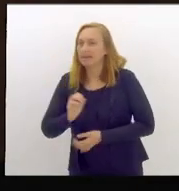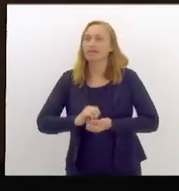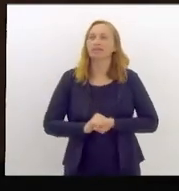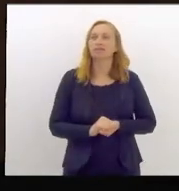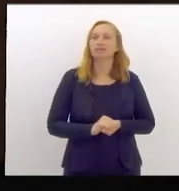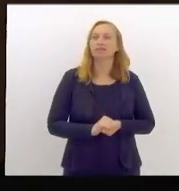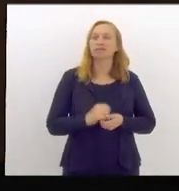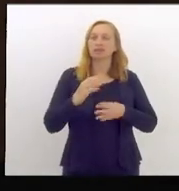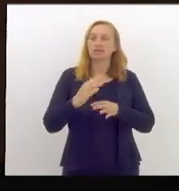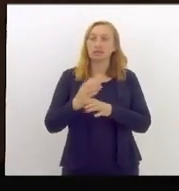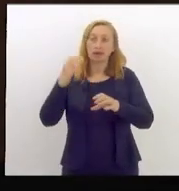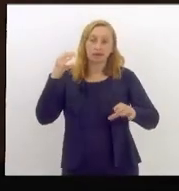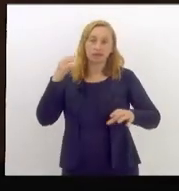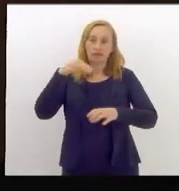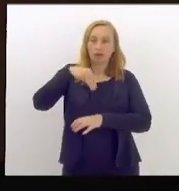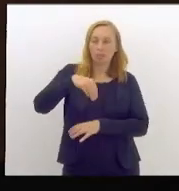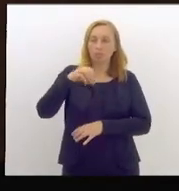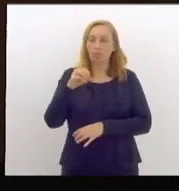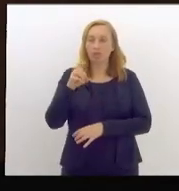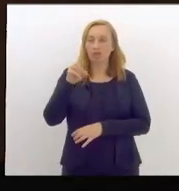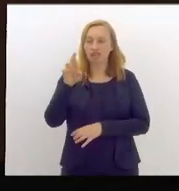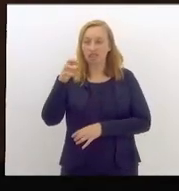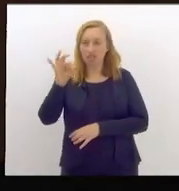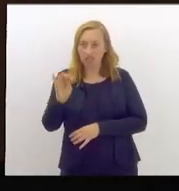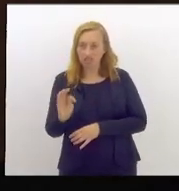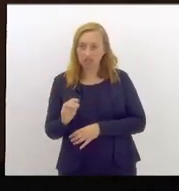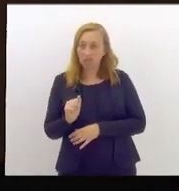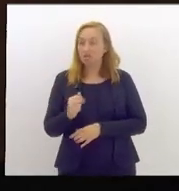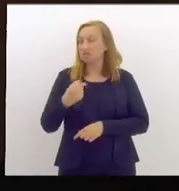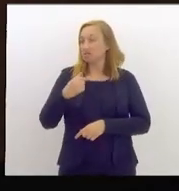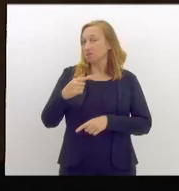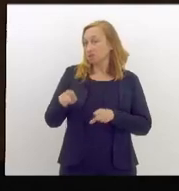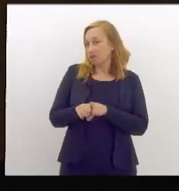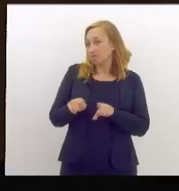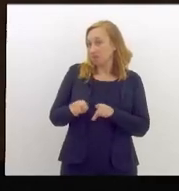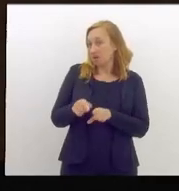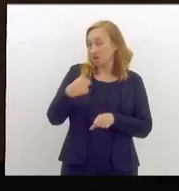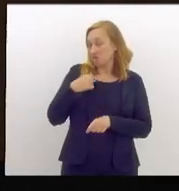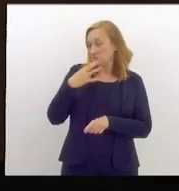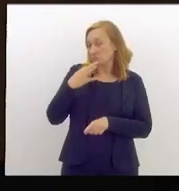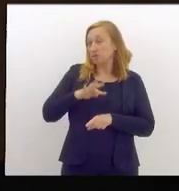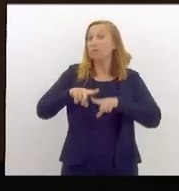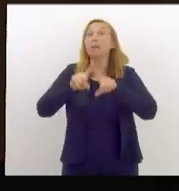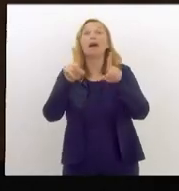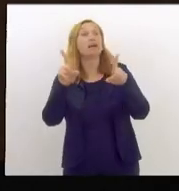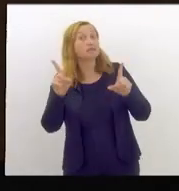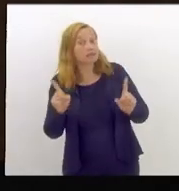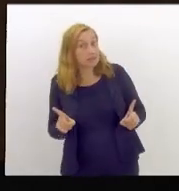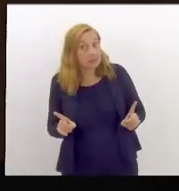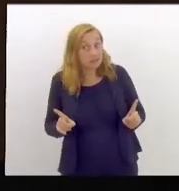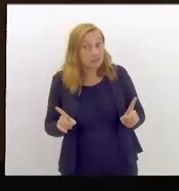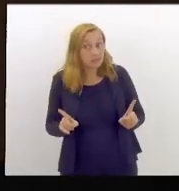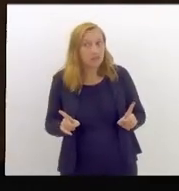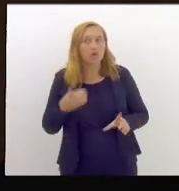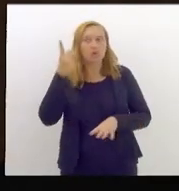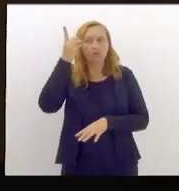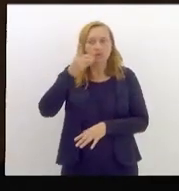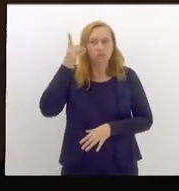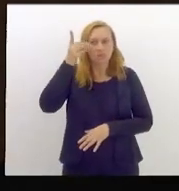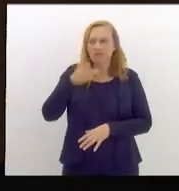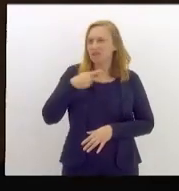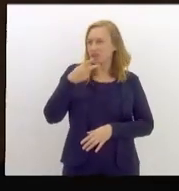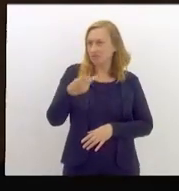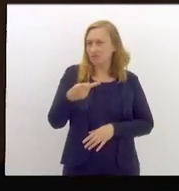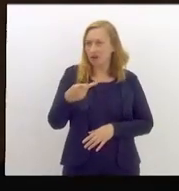arquitetura modernista também não são especialista em arquitetura mas o deputado que